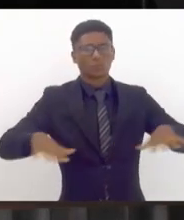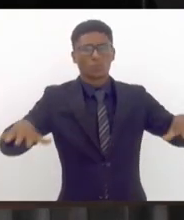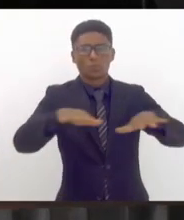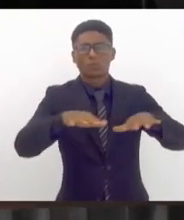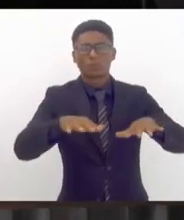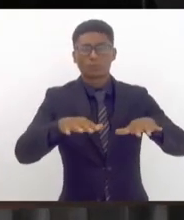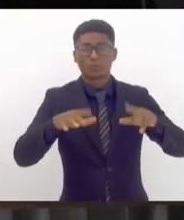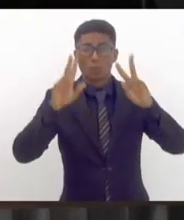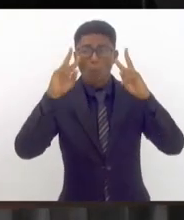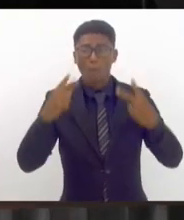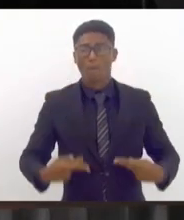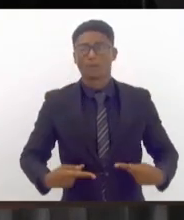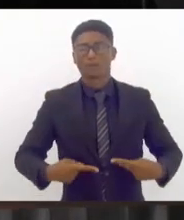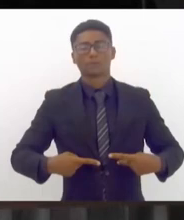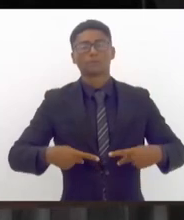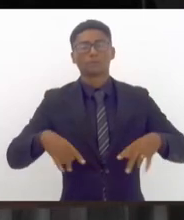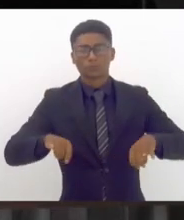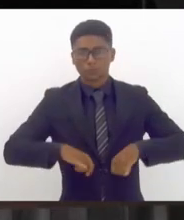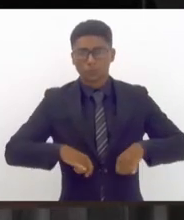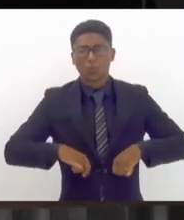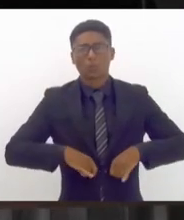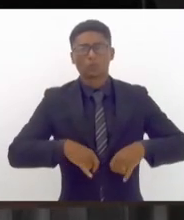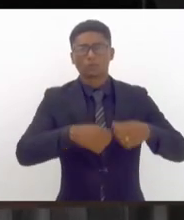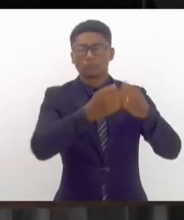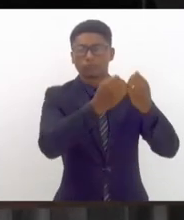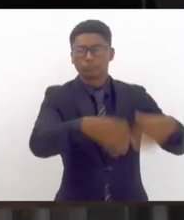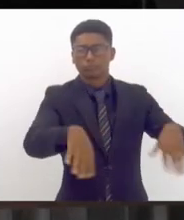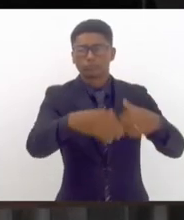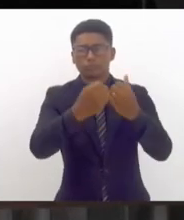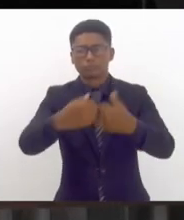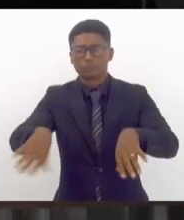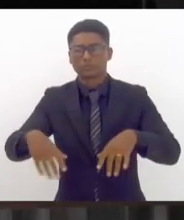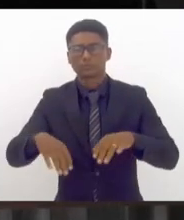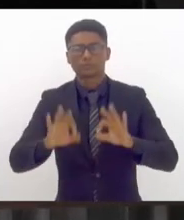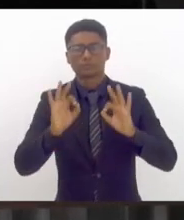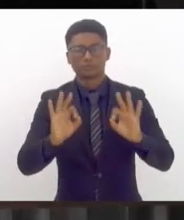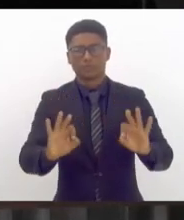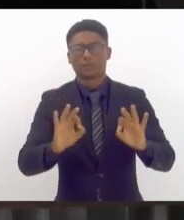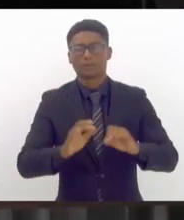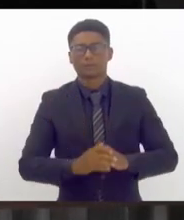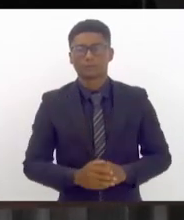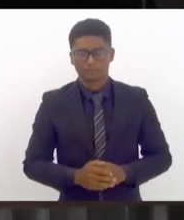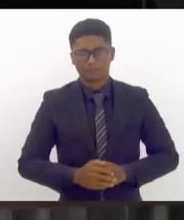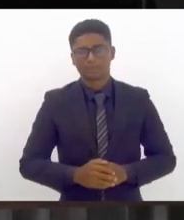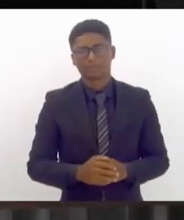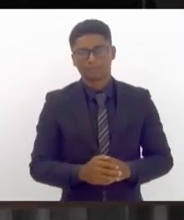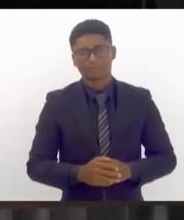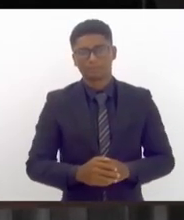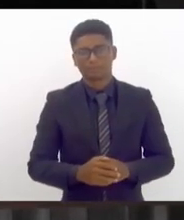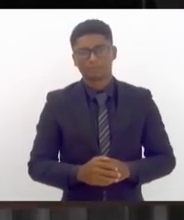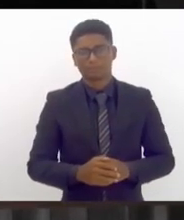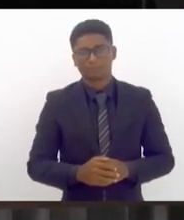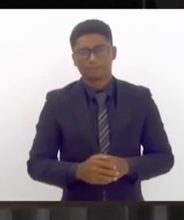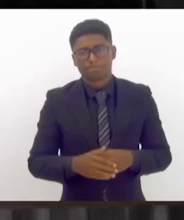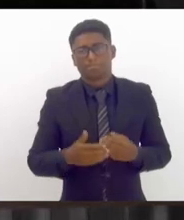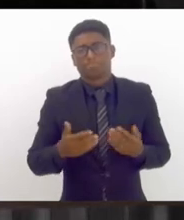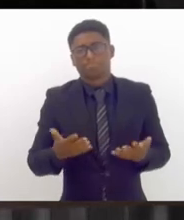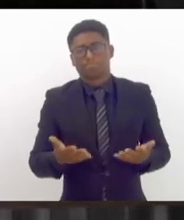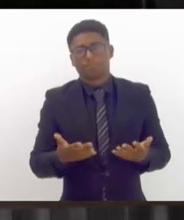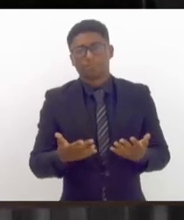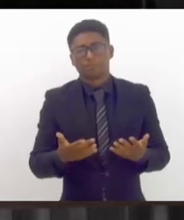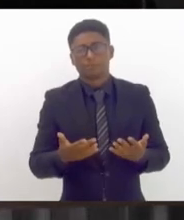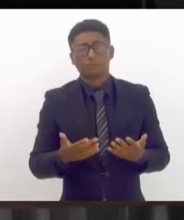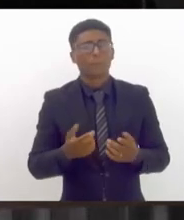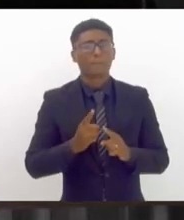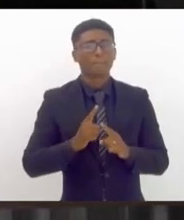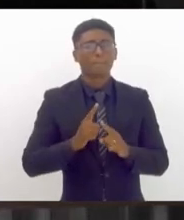vida humana, inclusive, a vida citadina nos municípios. Isso tudo vem de encontro a